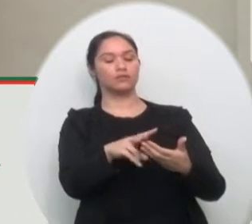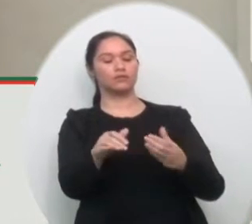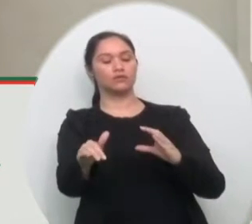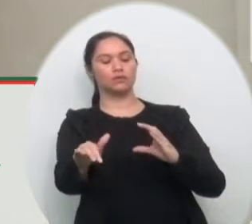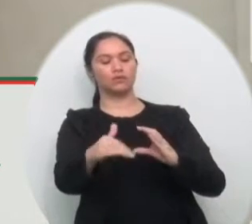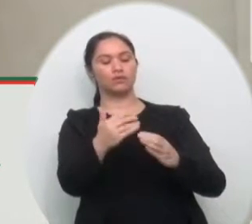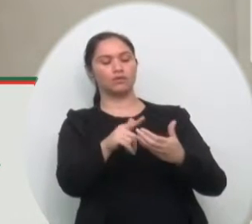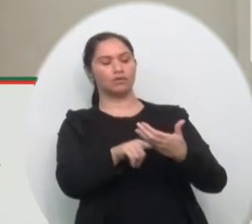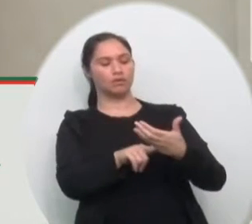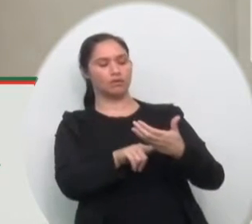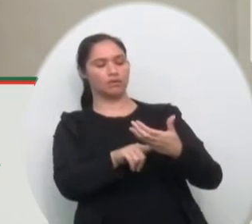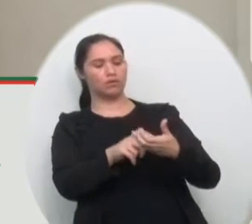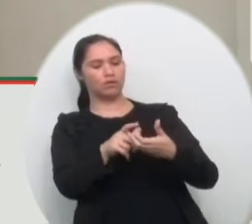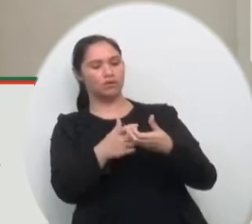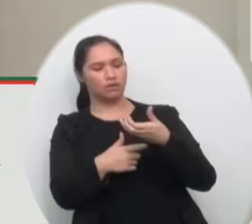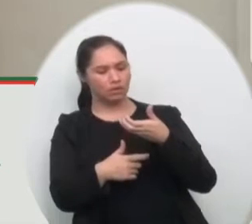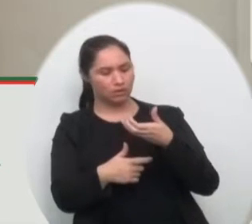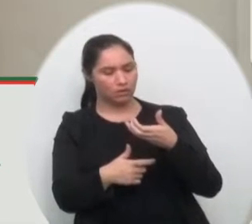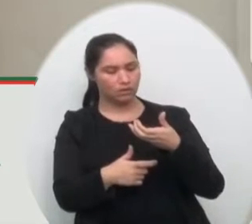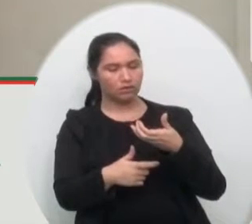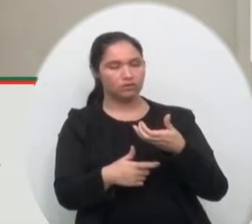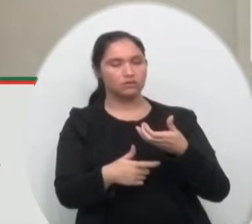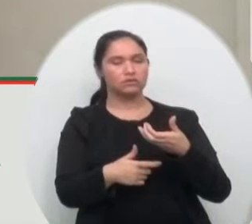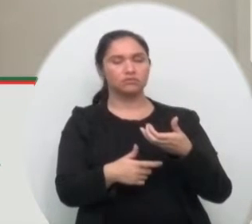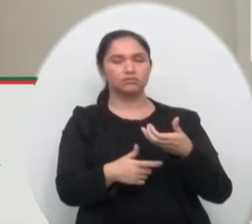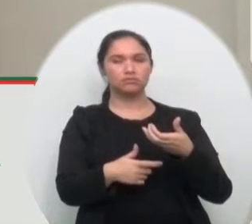através dessas placas,